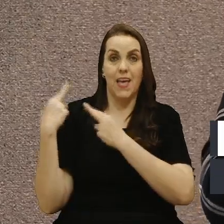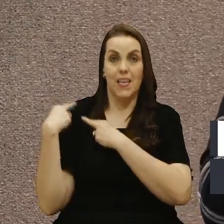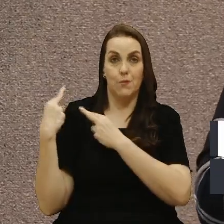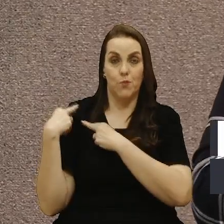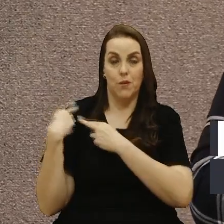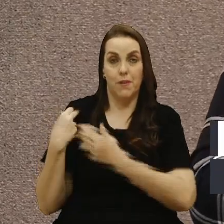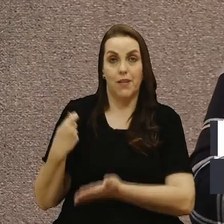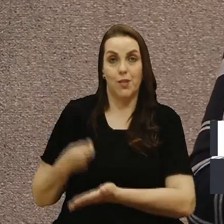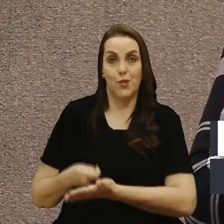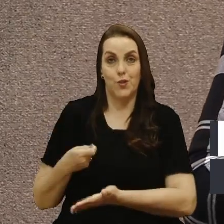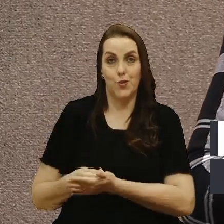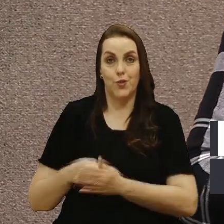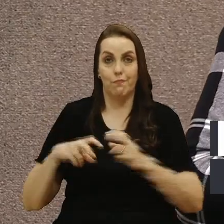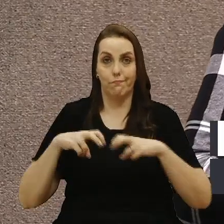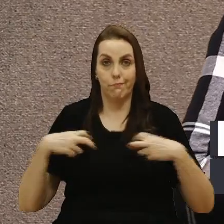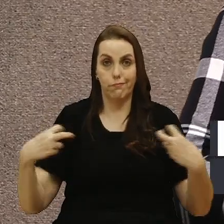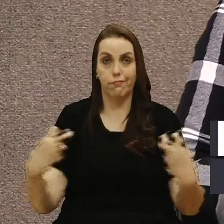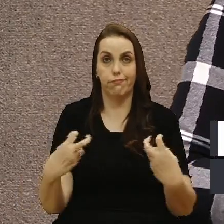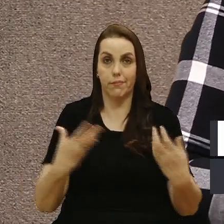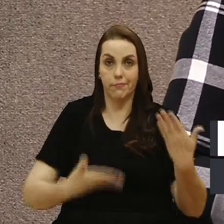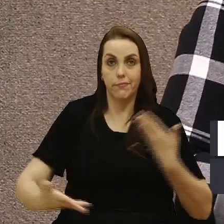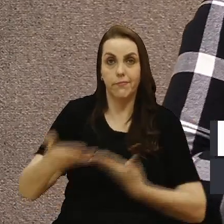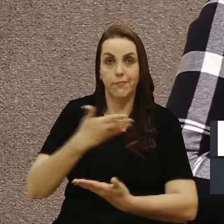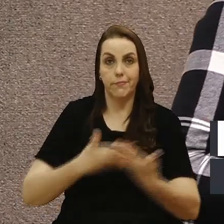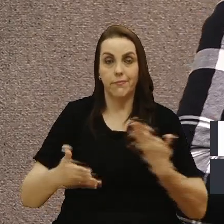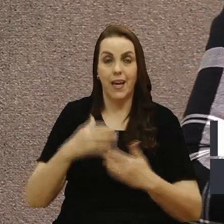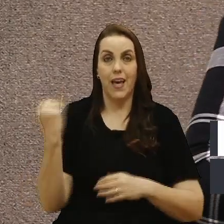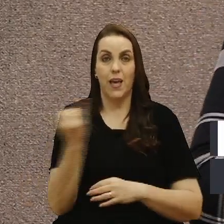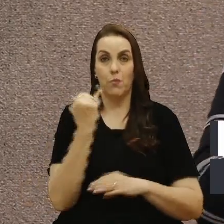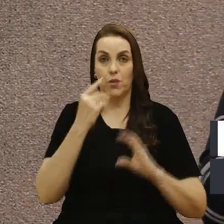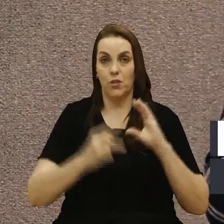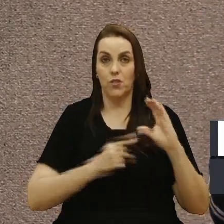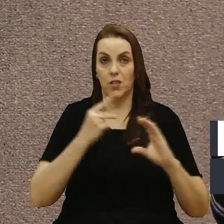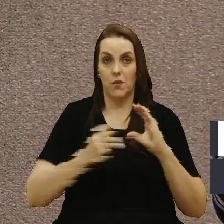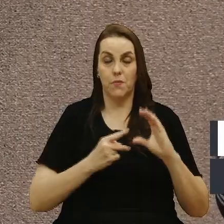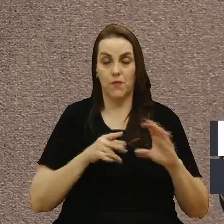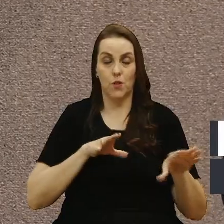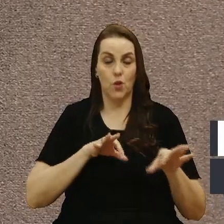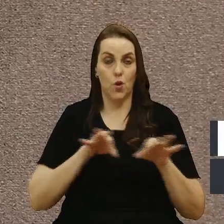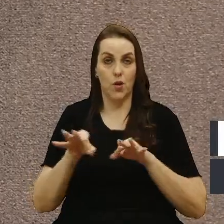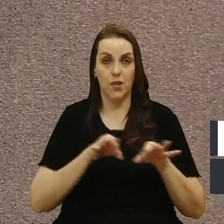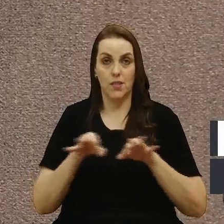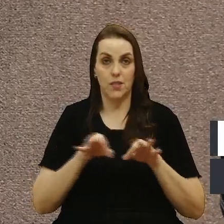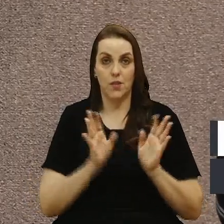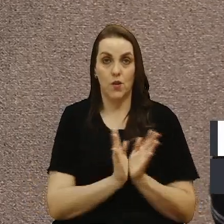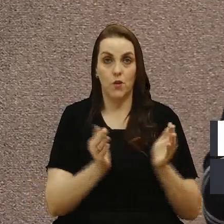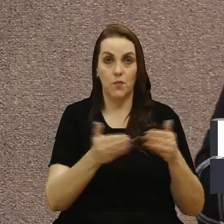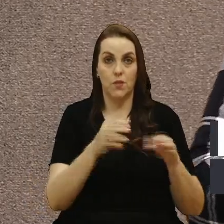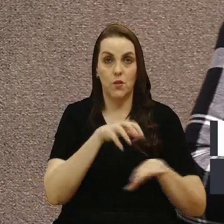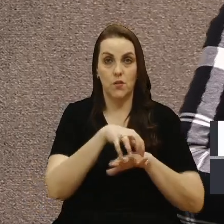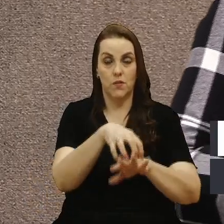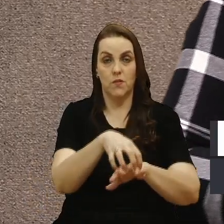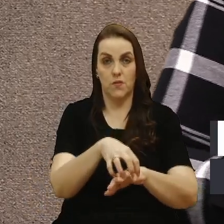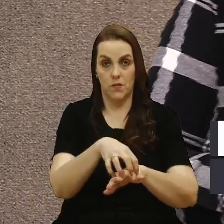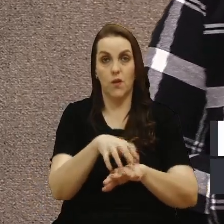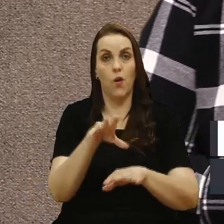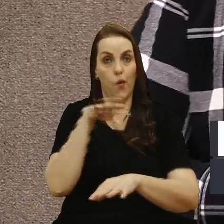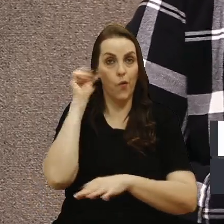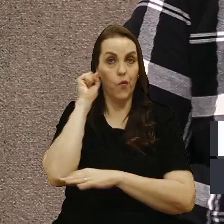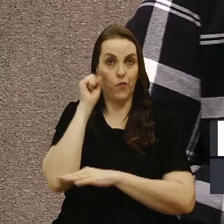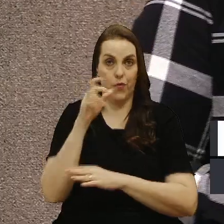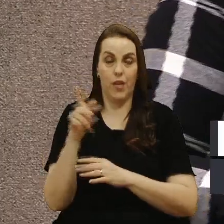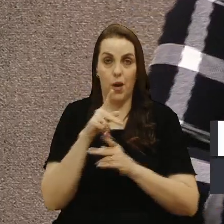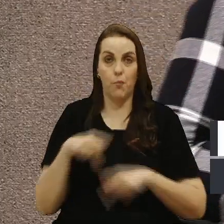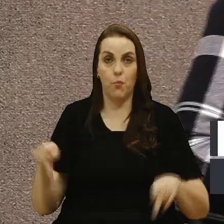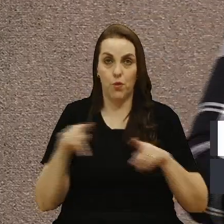sim, sentar, ouvir as pessoas. É importante que a Câmara se mobilize enquanto Comissão de Transporte para que nós possamos, então, ouvir a população. Por fim, nesse último